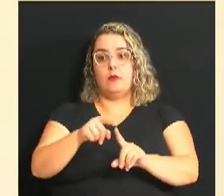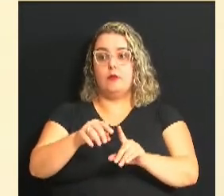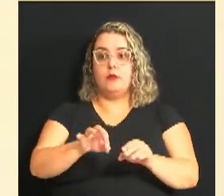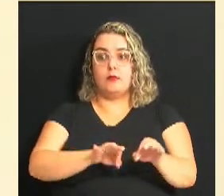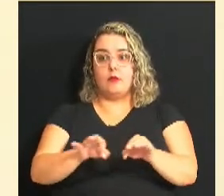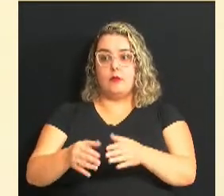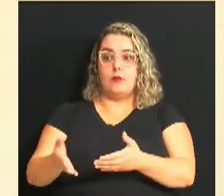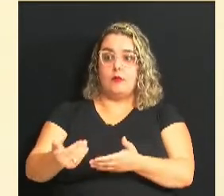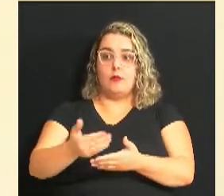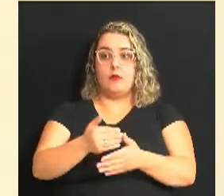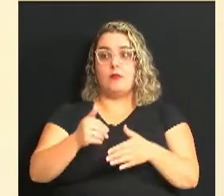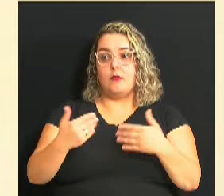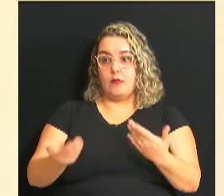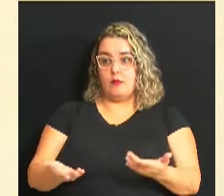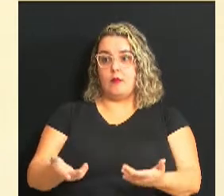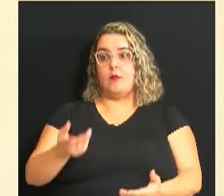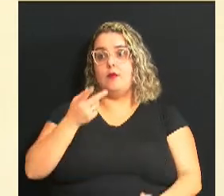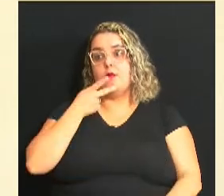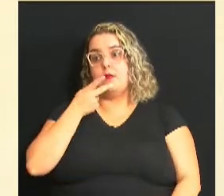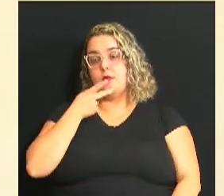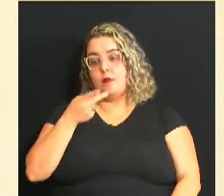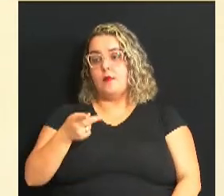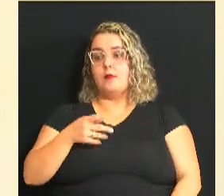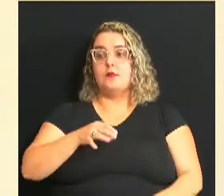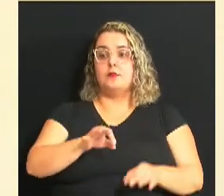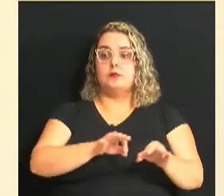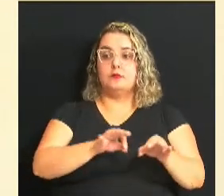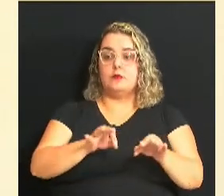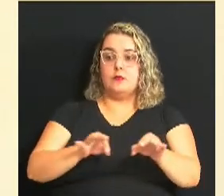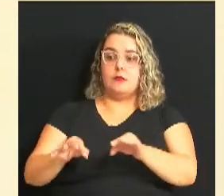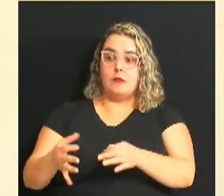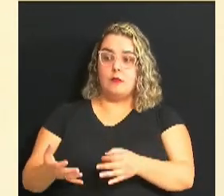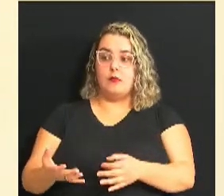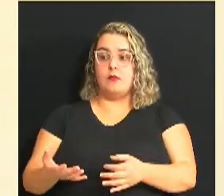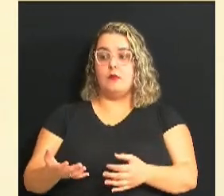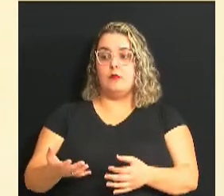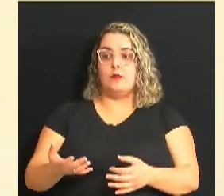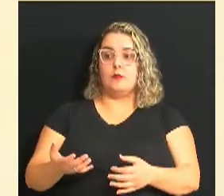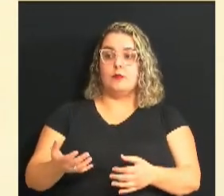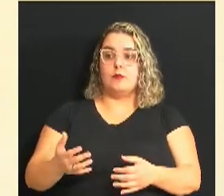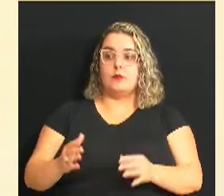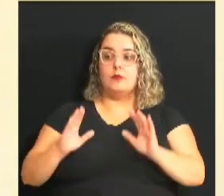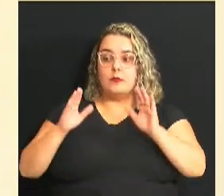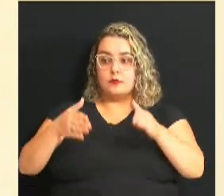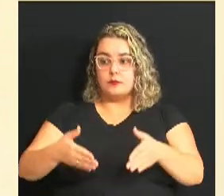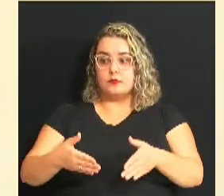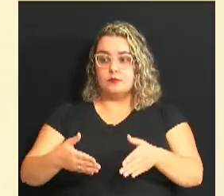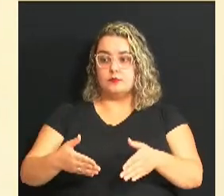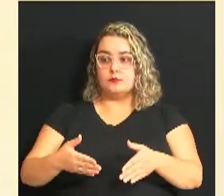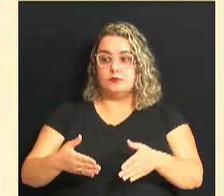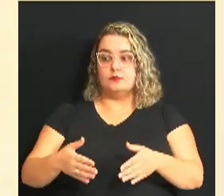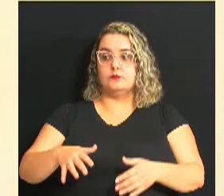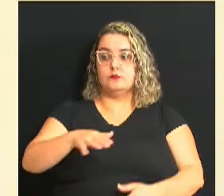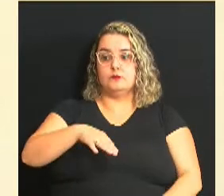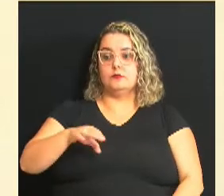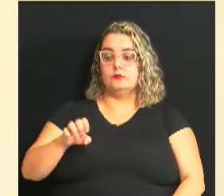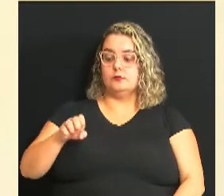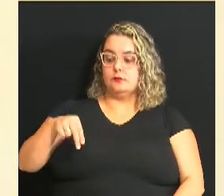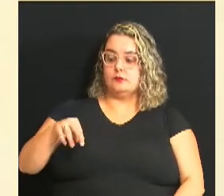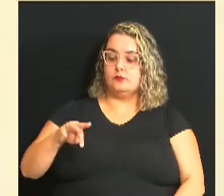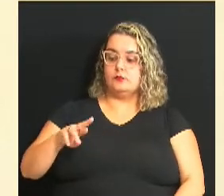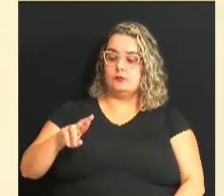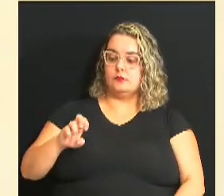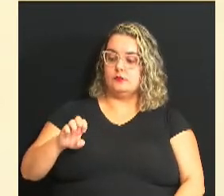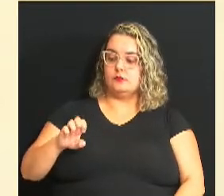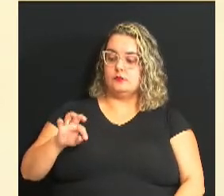acolhida. Então, a gente está falando de programações que estão muito mais ancoradas no que a gente chama de campo do entretenimento do que de uma